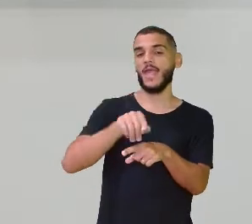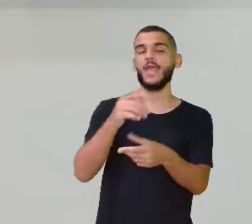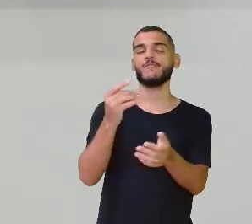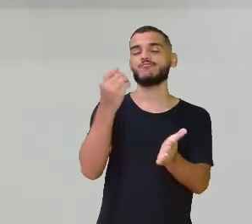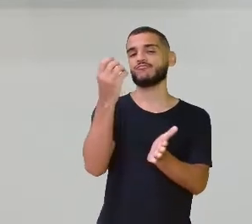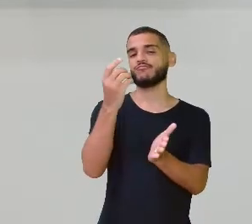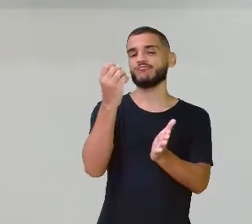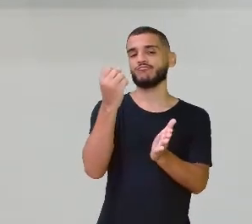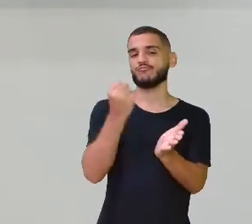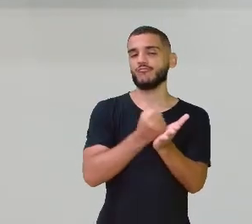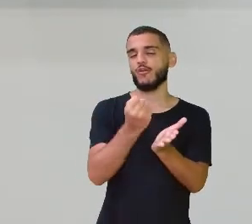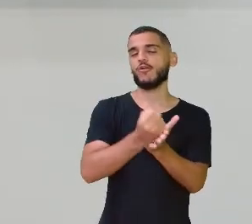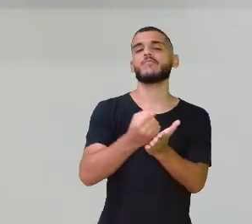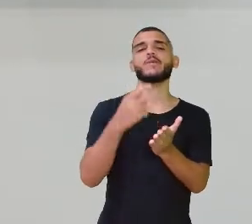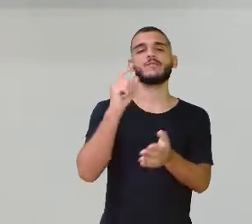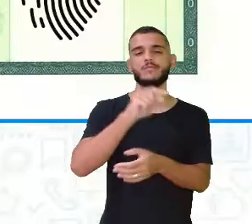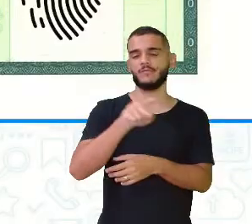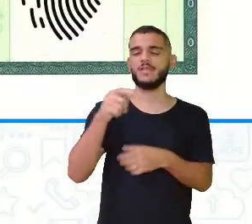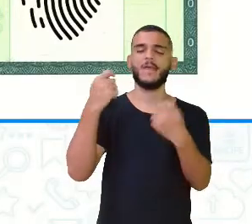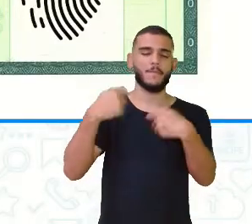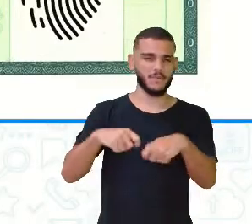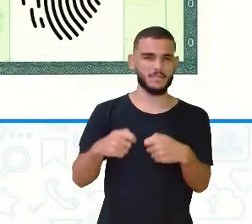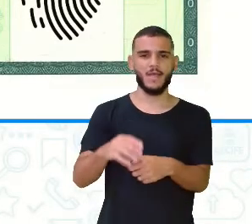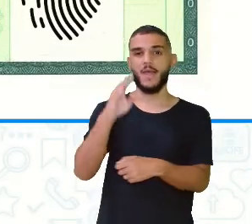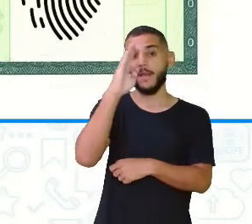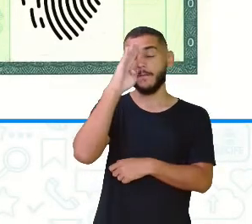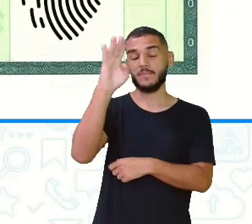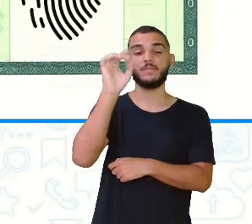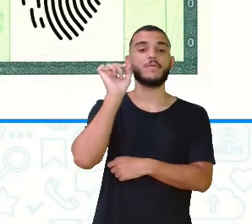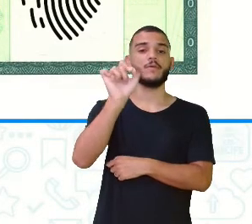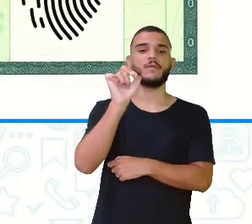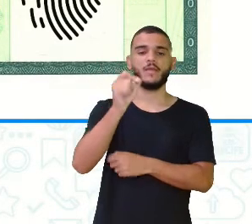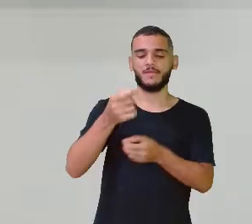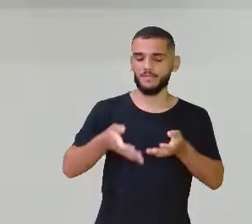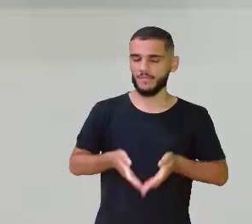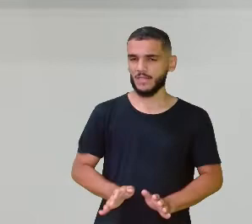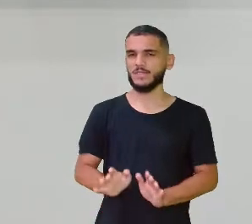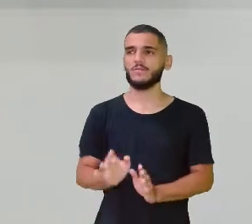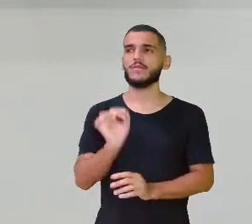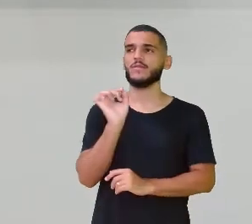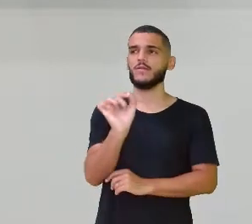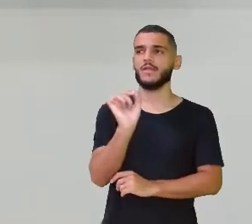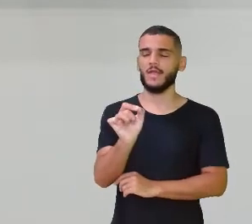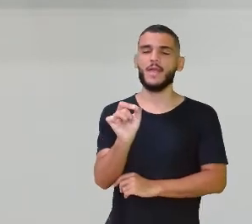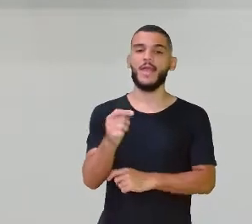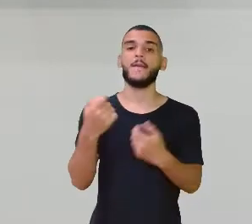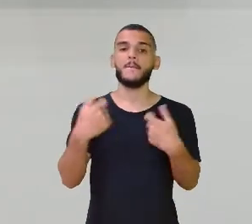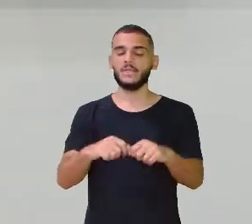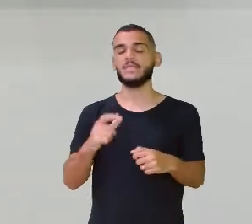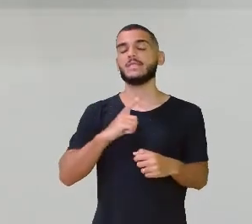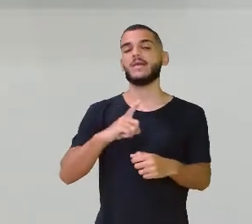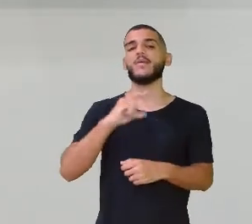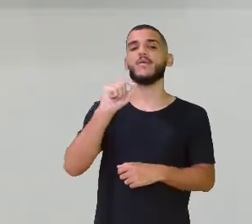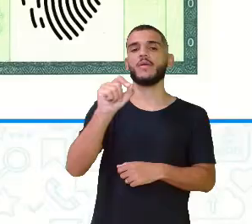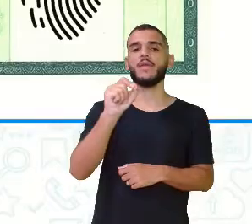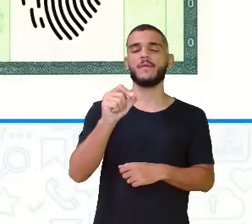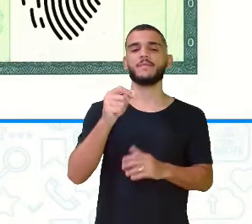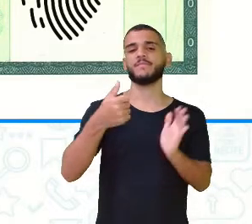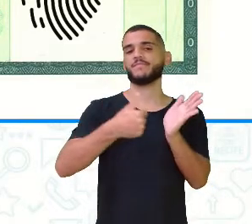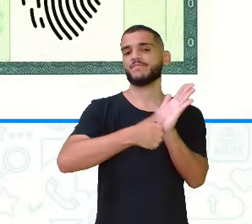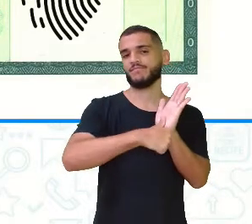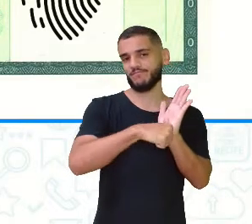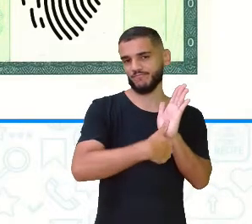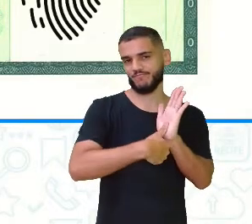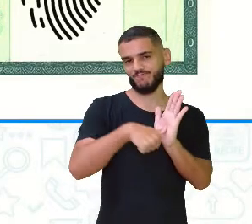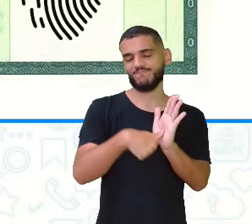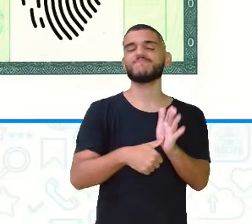precisar, sempre vai ser útil. Principalmente a certidão do nascimento para esse aqui, ó, para você tirar esse documento aqui, que é o quê? Que é a